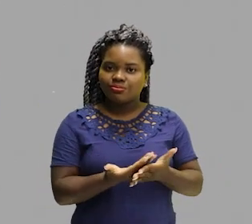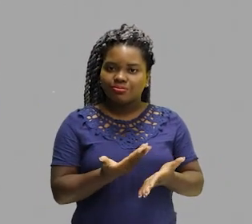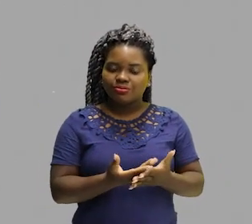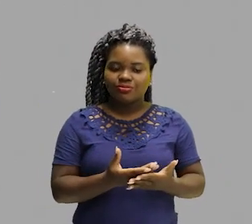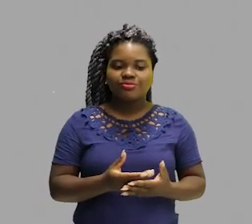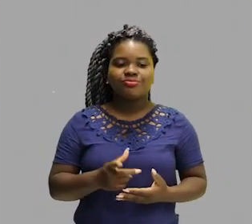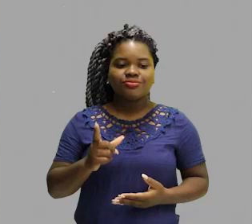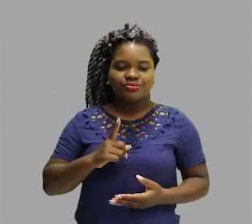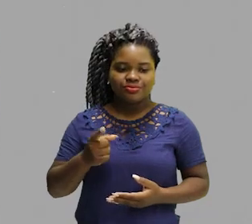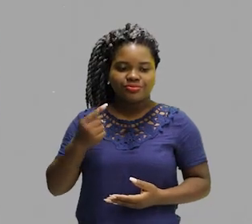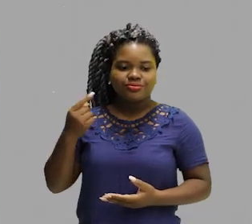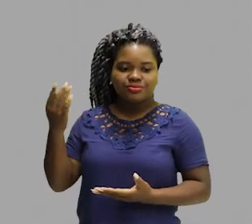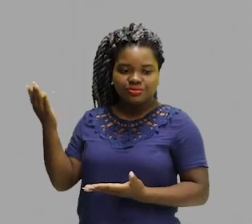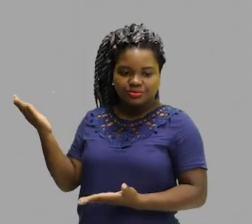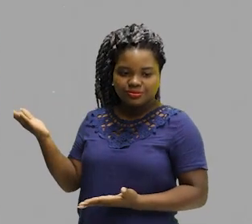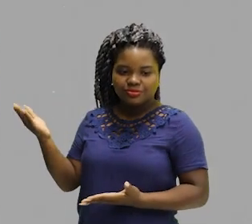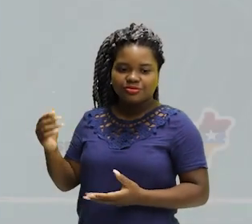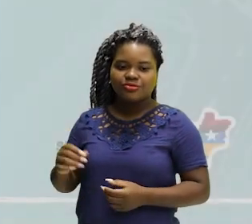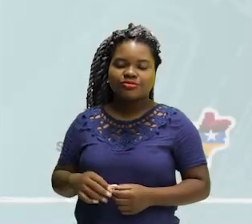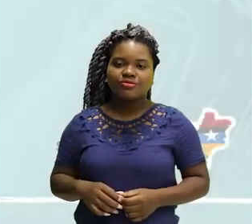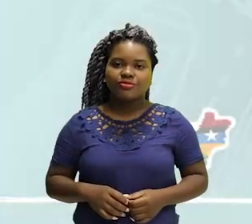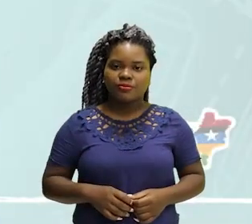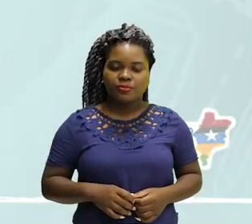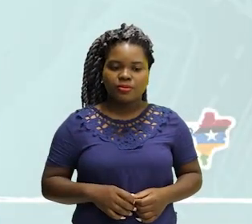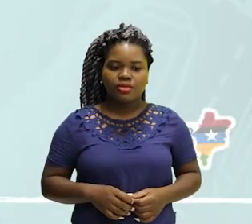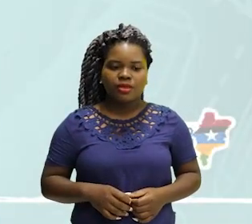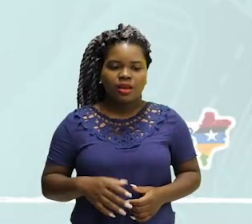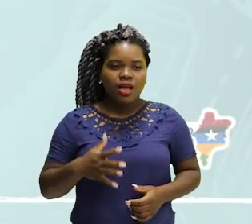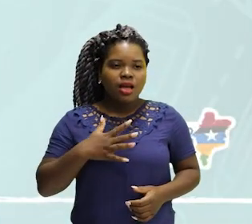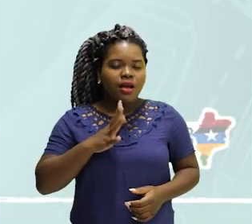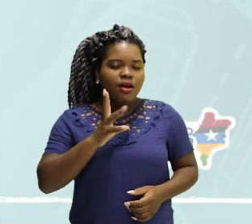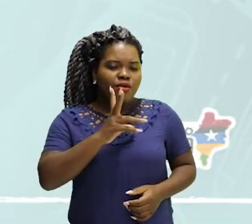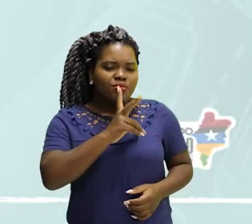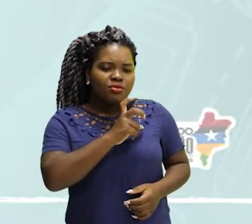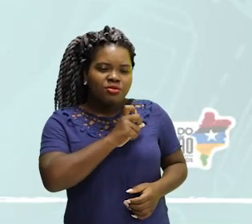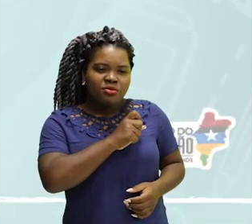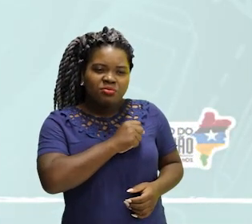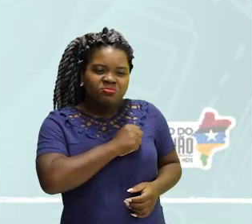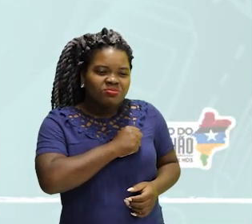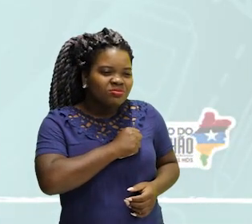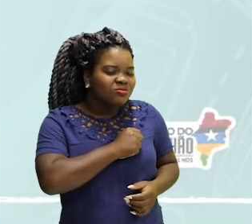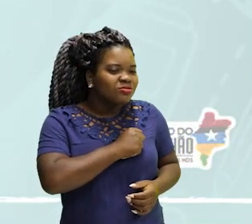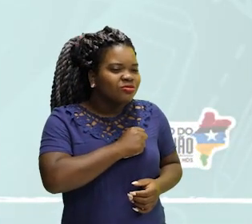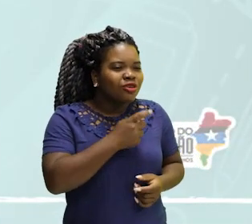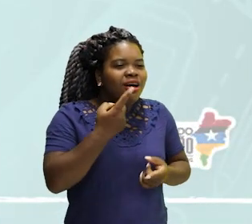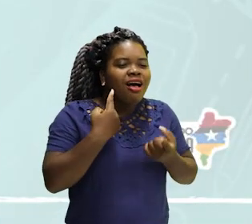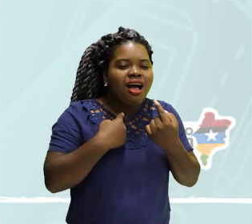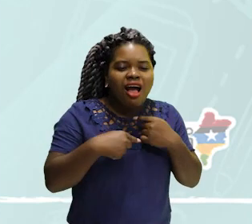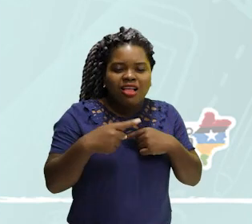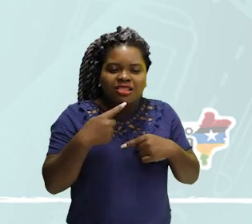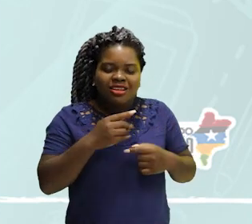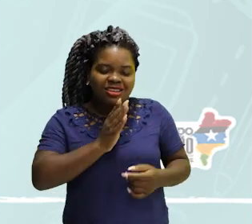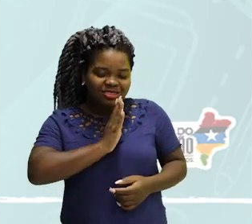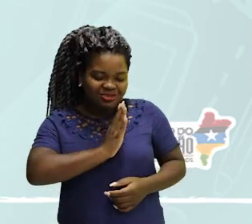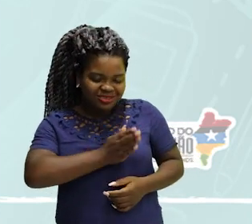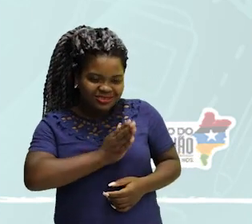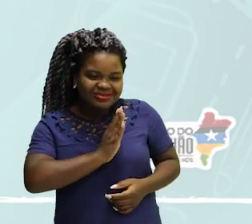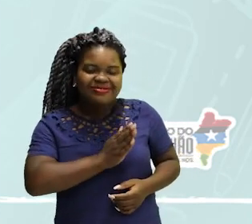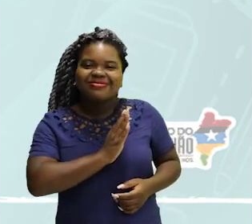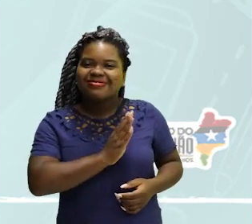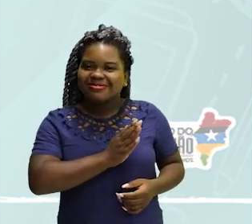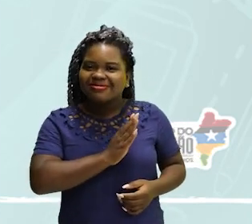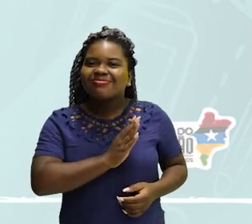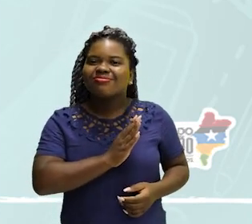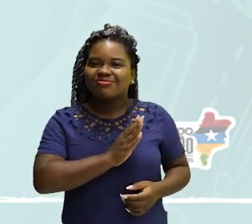uma produção palaciana. Meu amor, tanto vos quero que deseja o coração, mil coisas